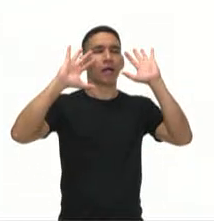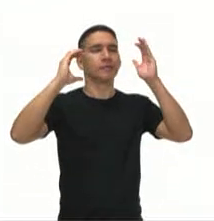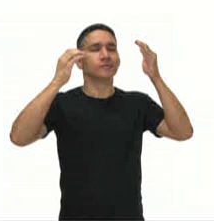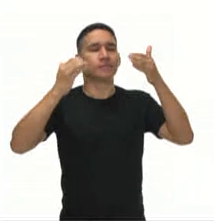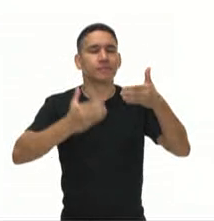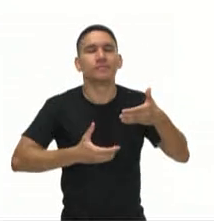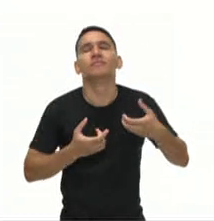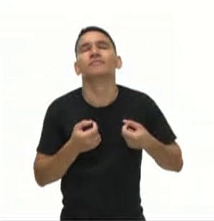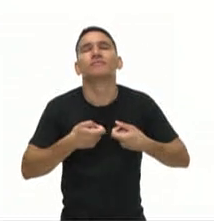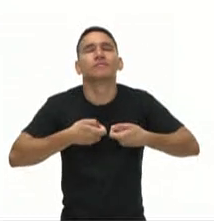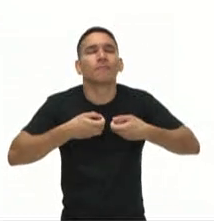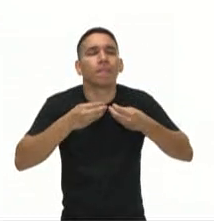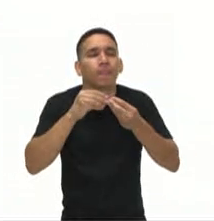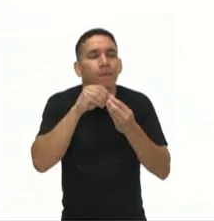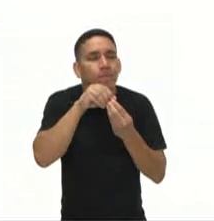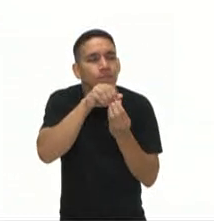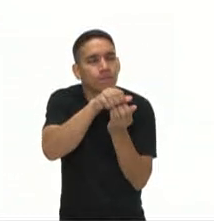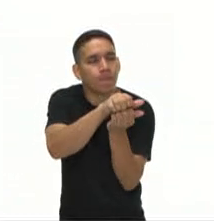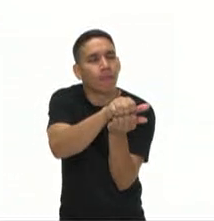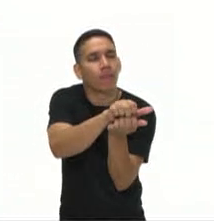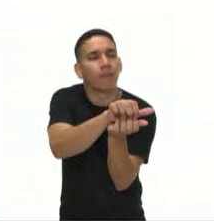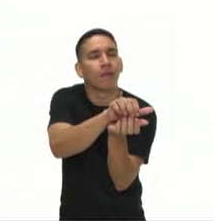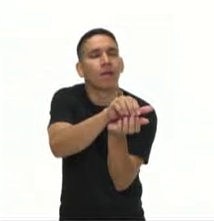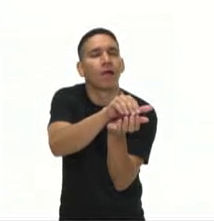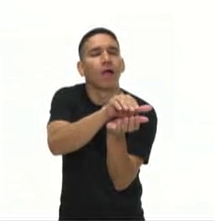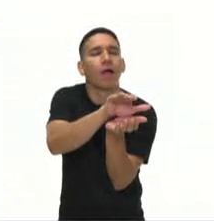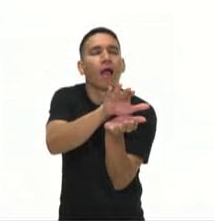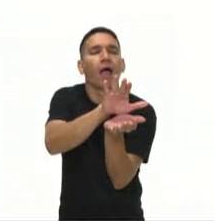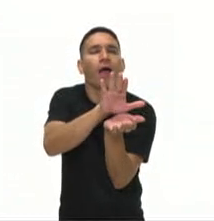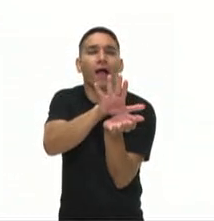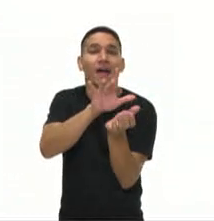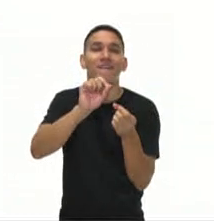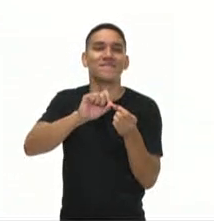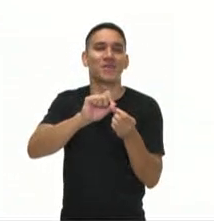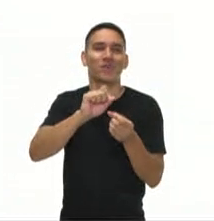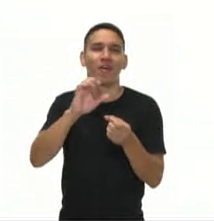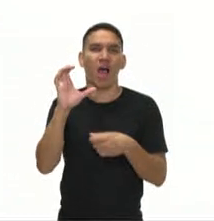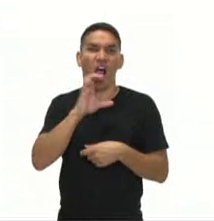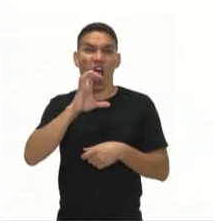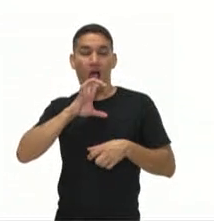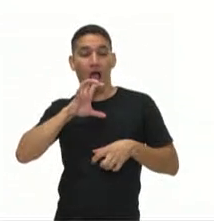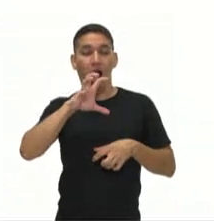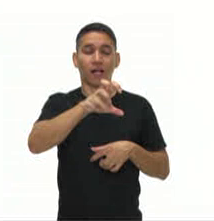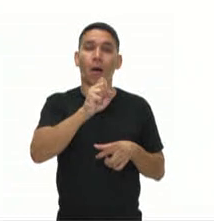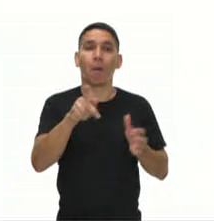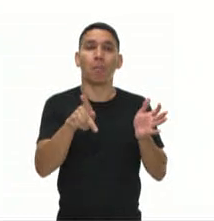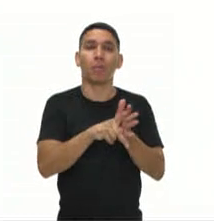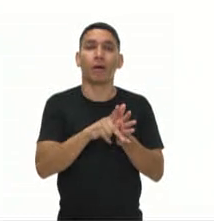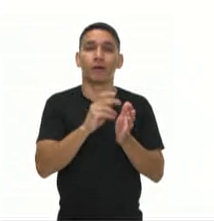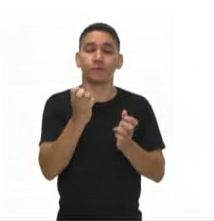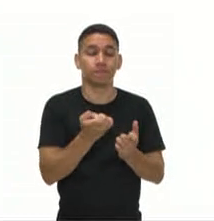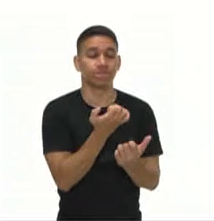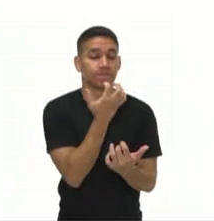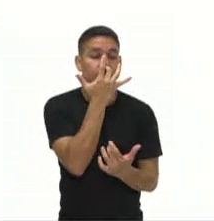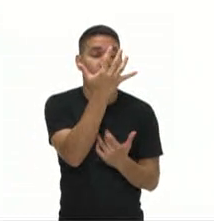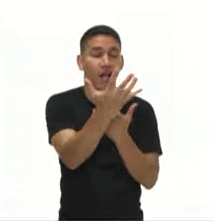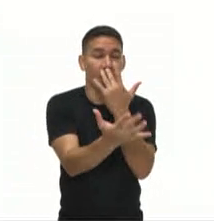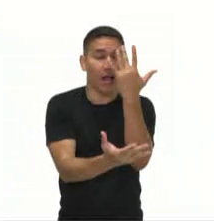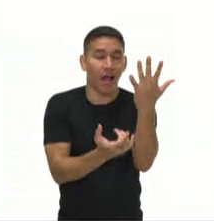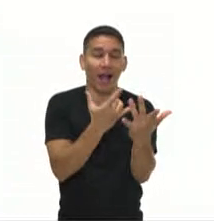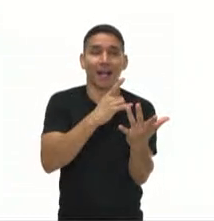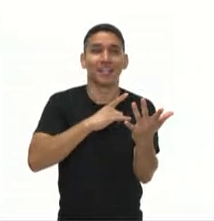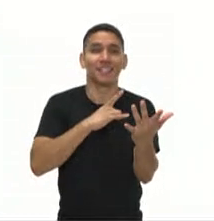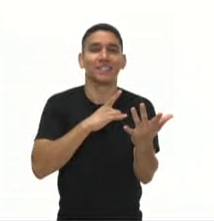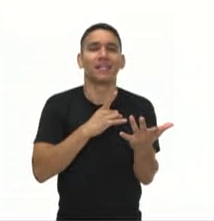fechados, entreabriu os lábios e colocou-os ferozmente ao orifício de onde jorrava a água. O